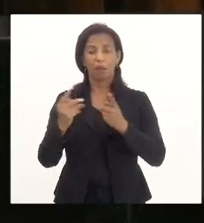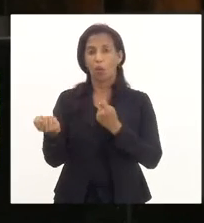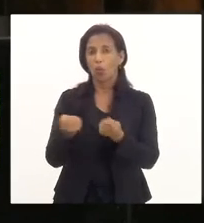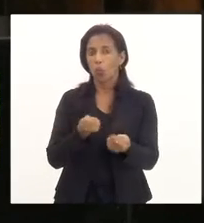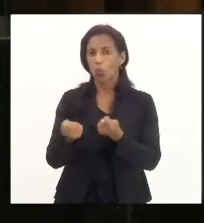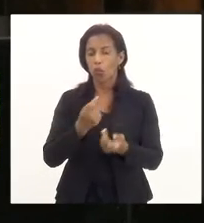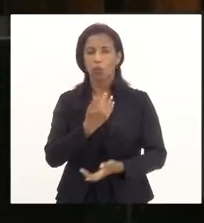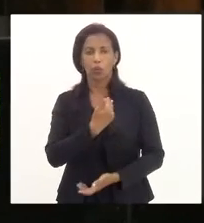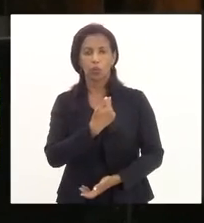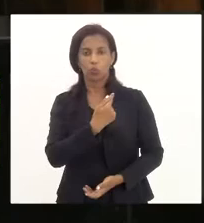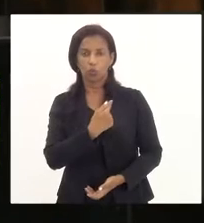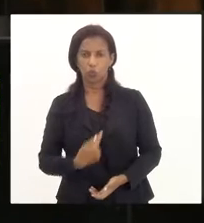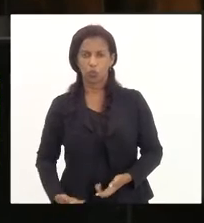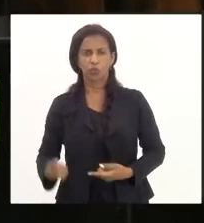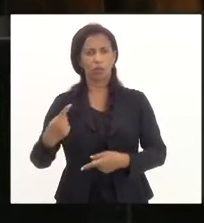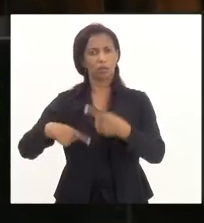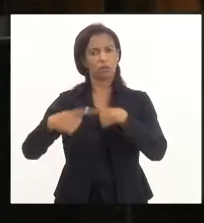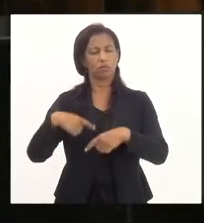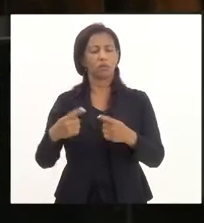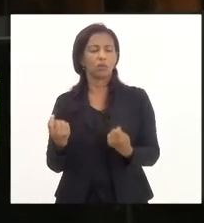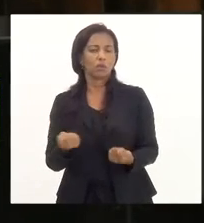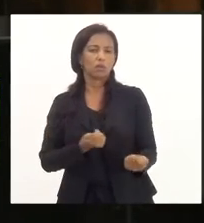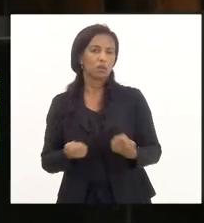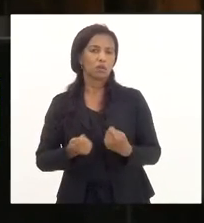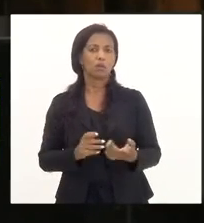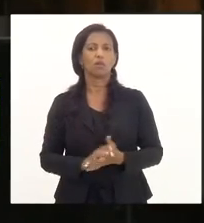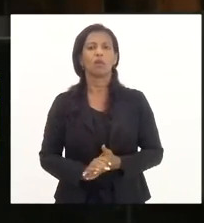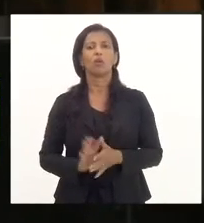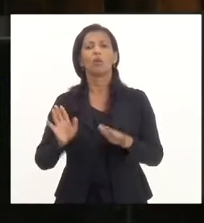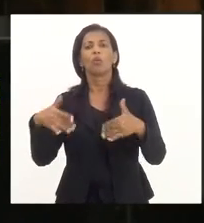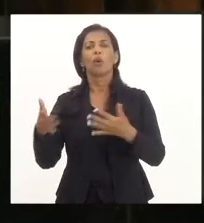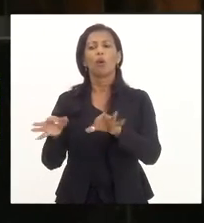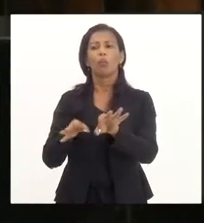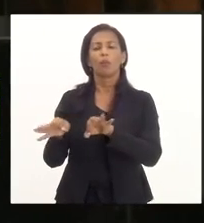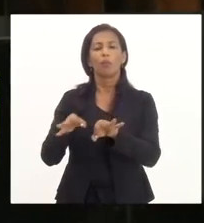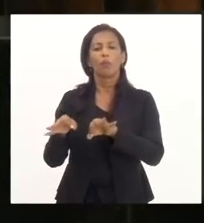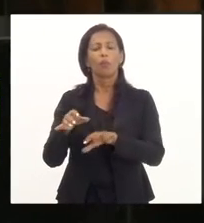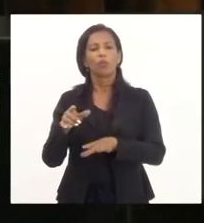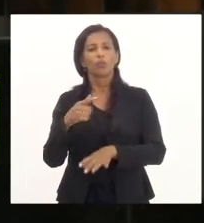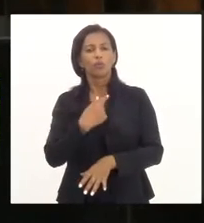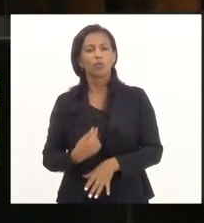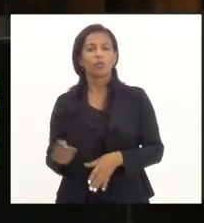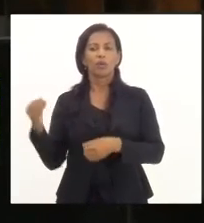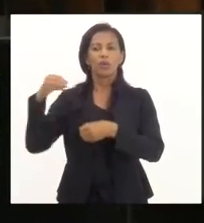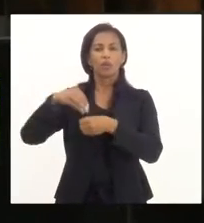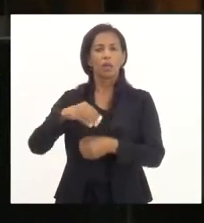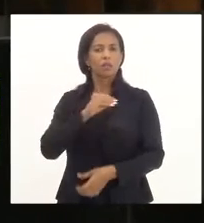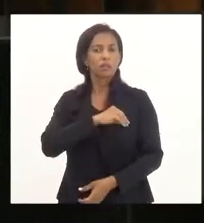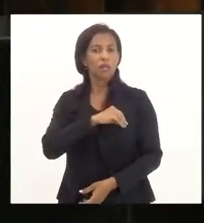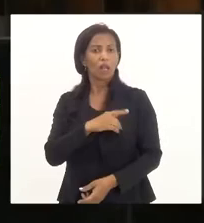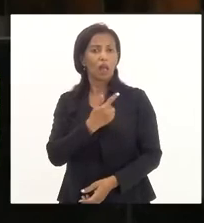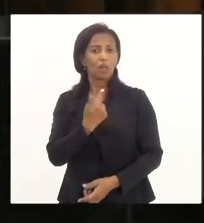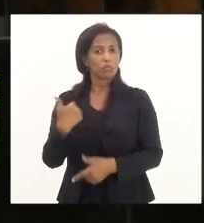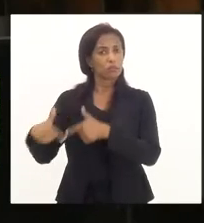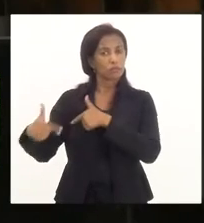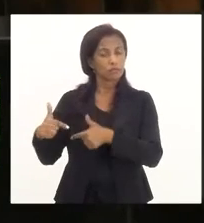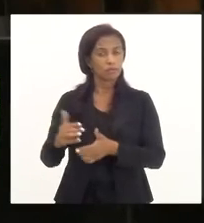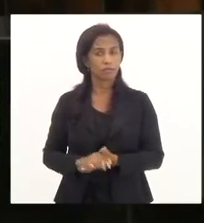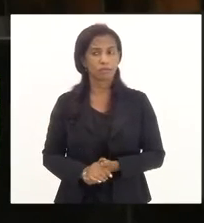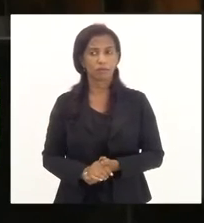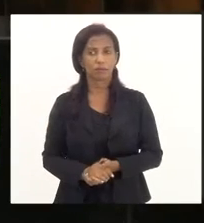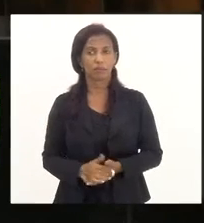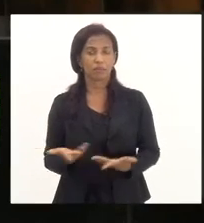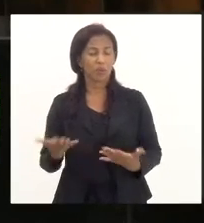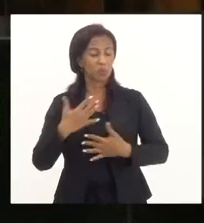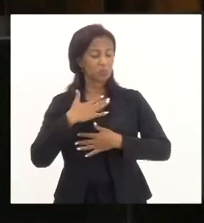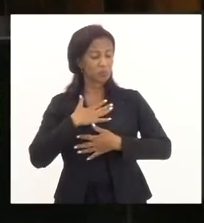econômico do governo sobre reestruturação Econômica sobre Qual são os planos do governo de colocar renda na mão do Trabalhador tão